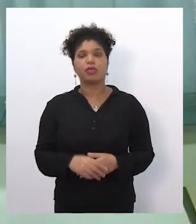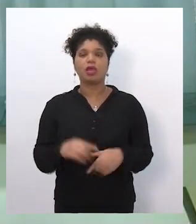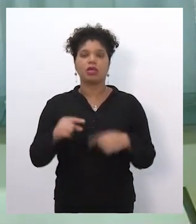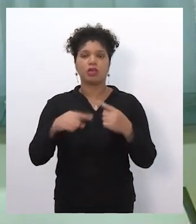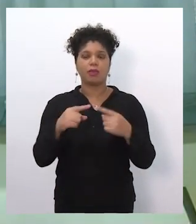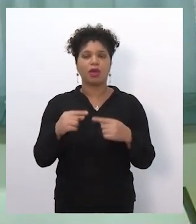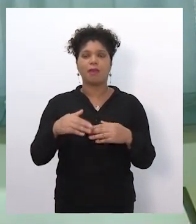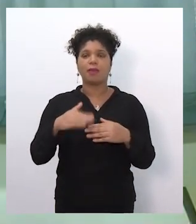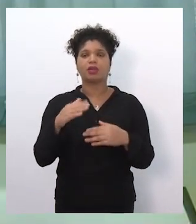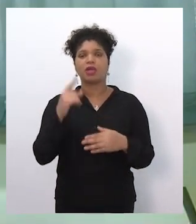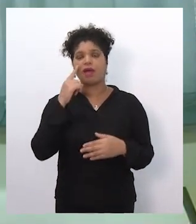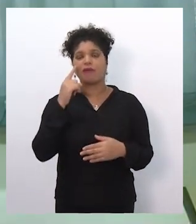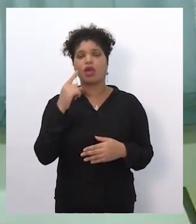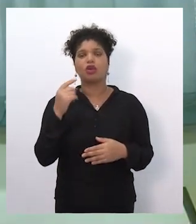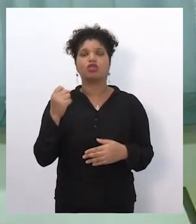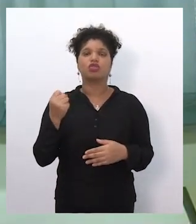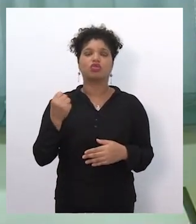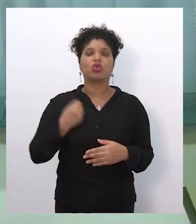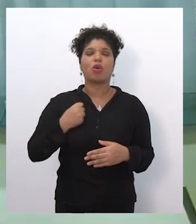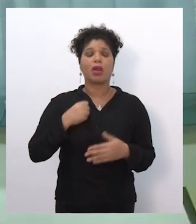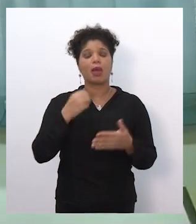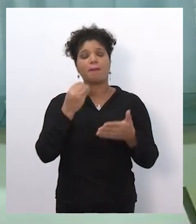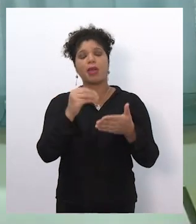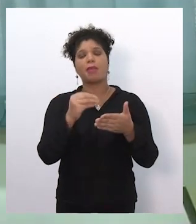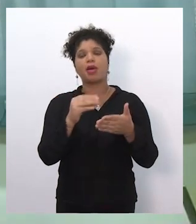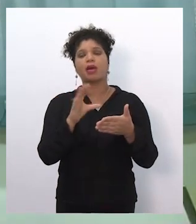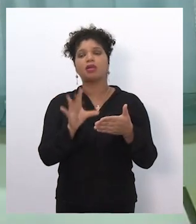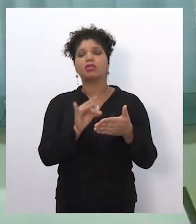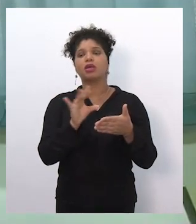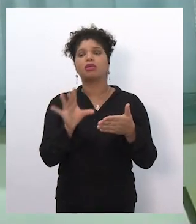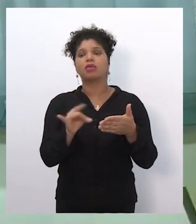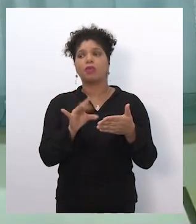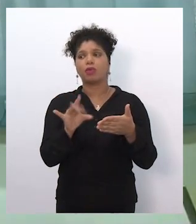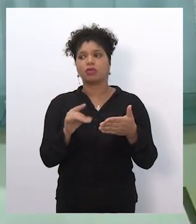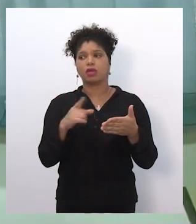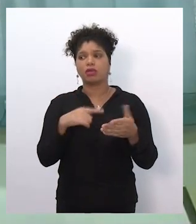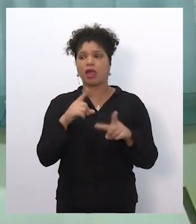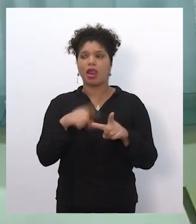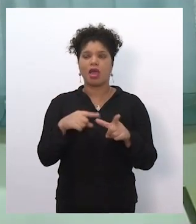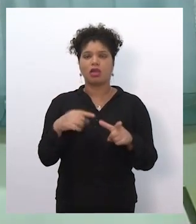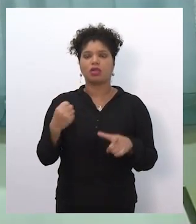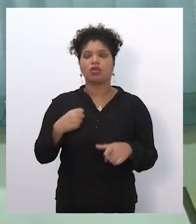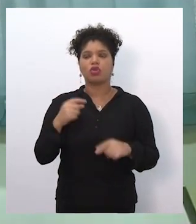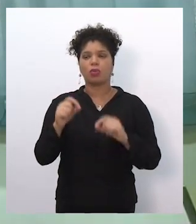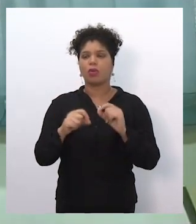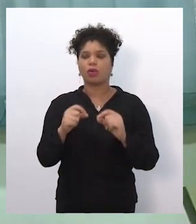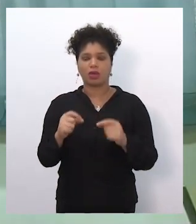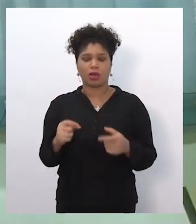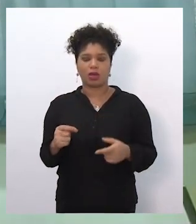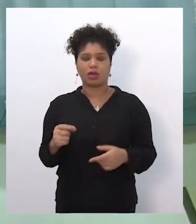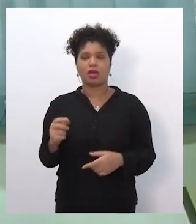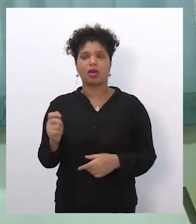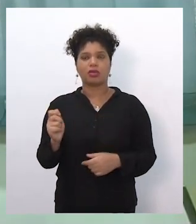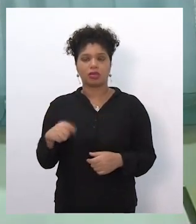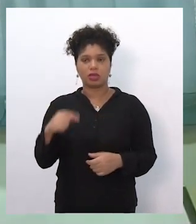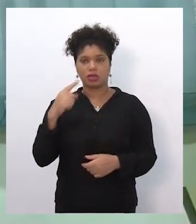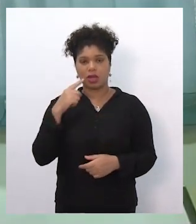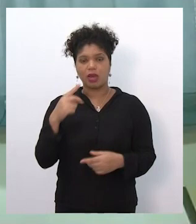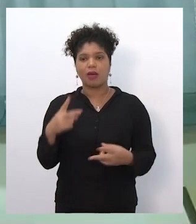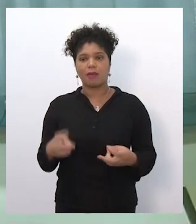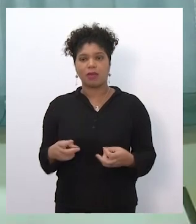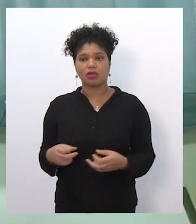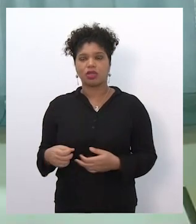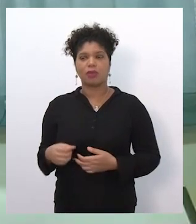depois você começa a ver a nomenclatura dele. O que ele vem depois? Se for da AMD e começar com algum número